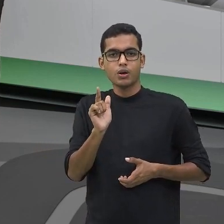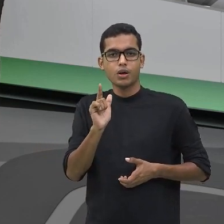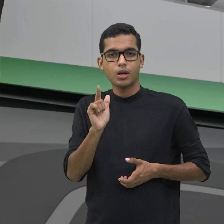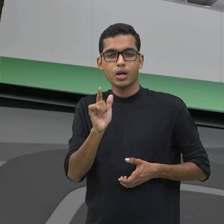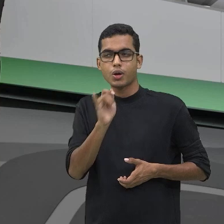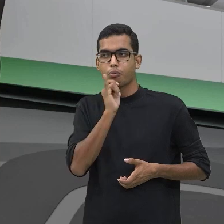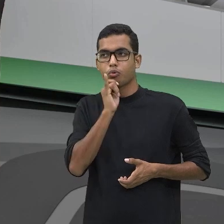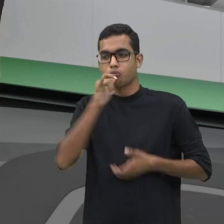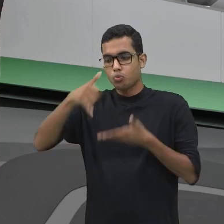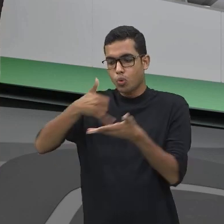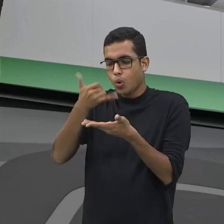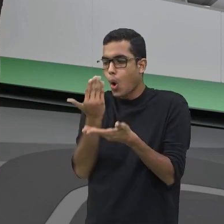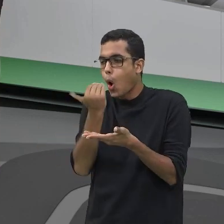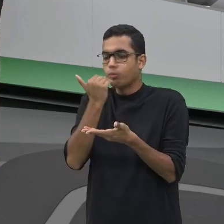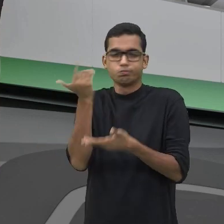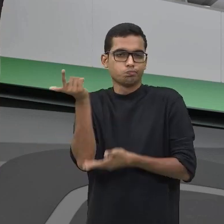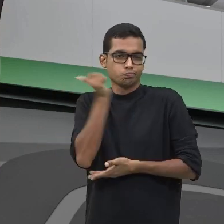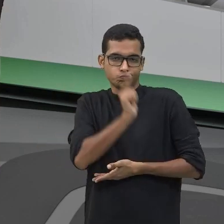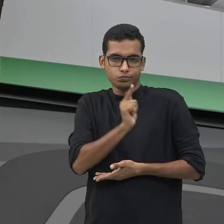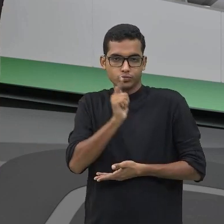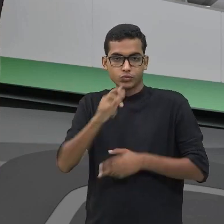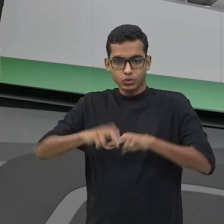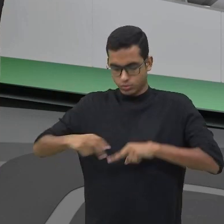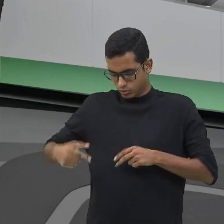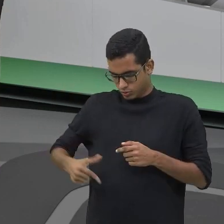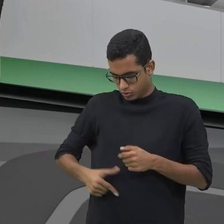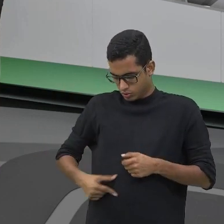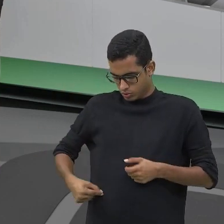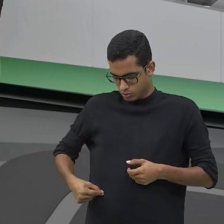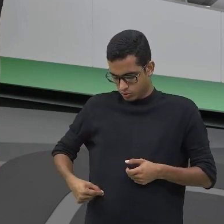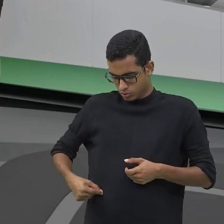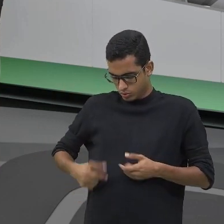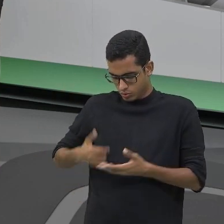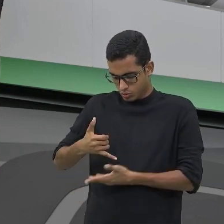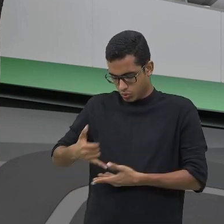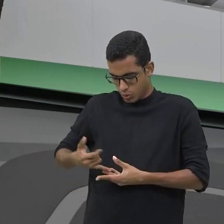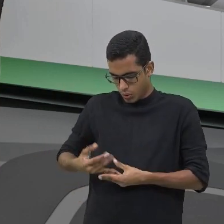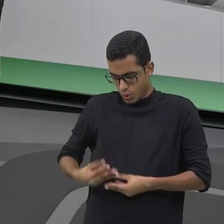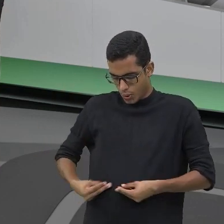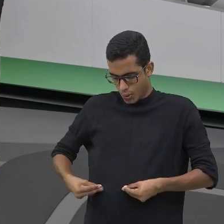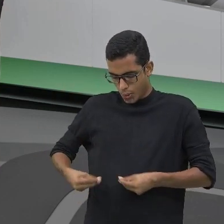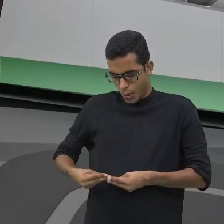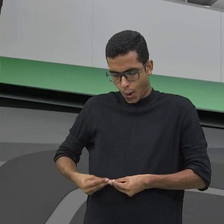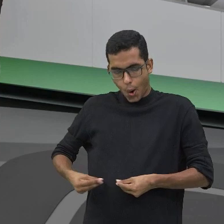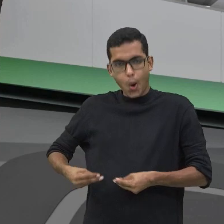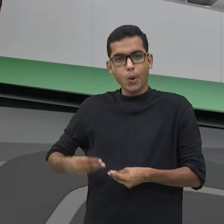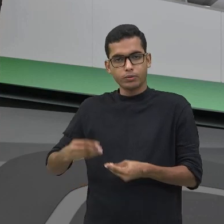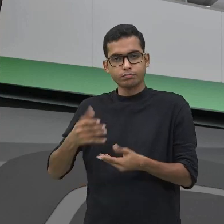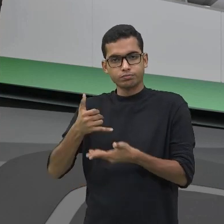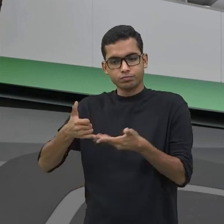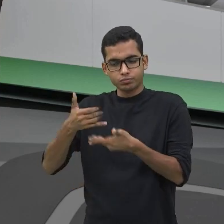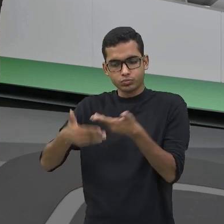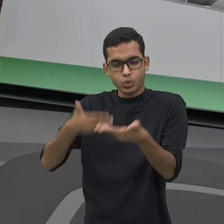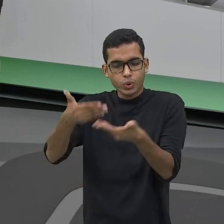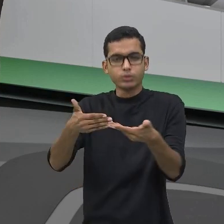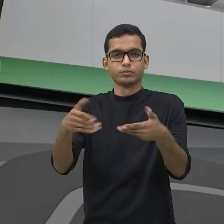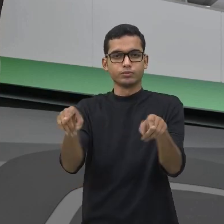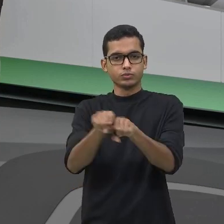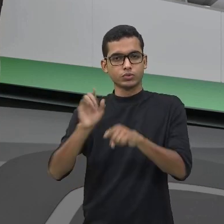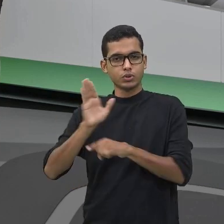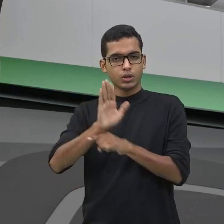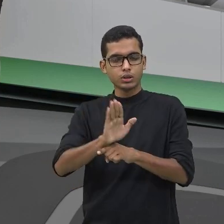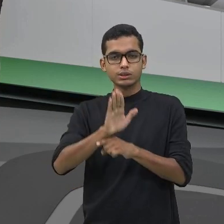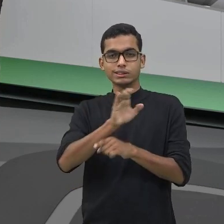com gordura. Por exemplo, ela vai comer um tucumã, que é bem gorduroso, né? Mesmo que seja uma gordura vegetal, mas ela vai comer um tucumã, o que